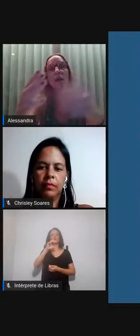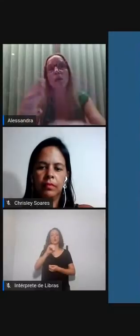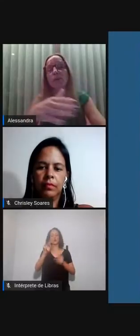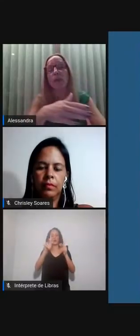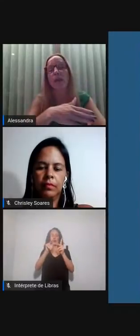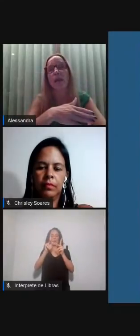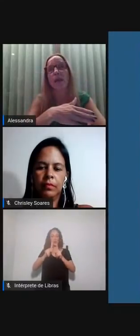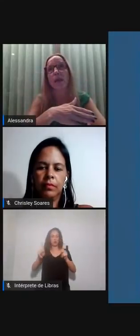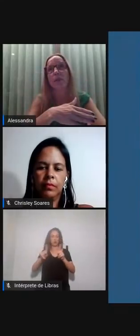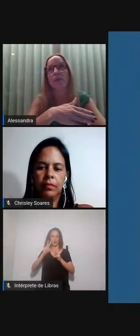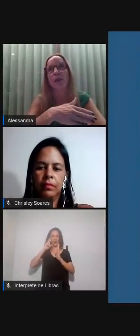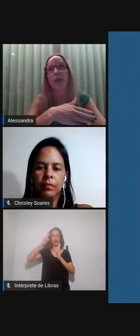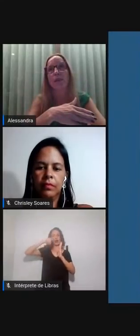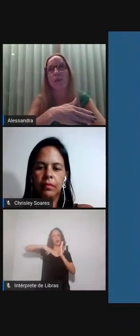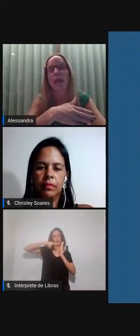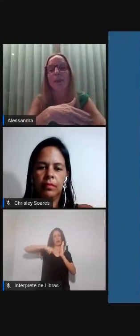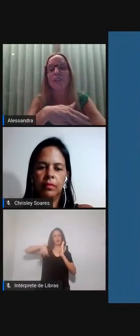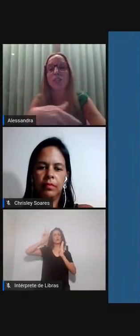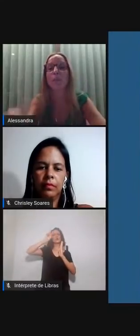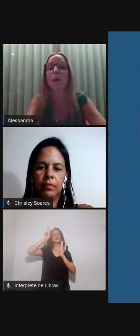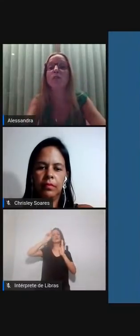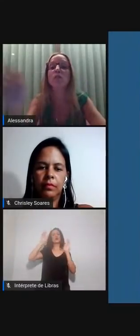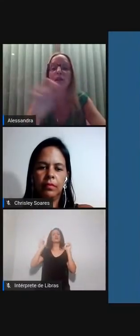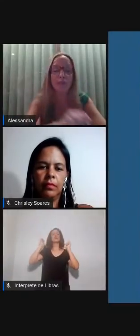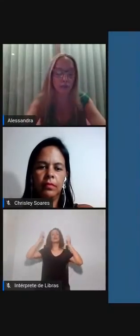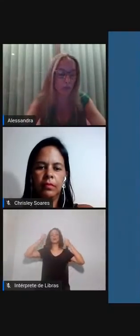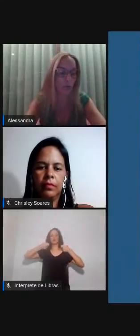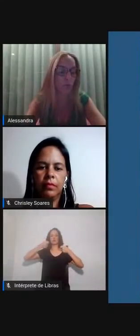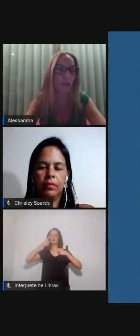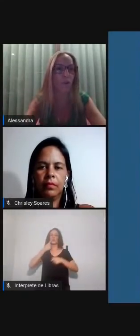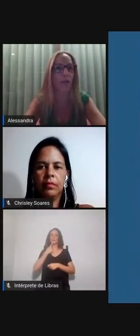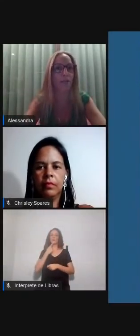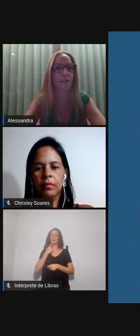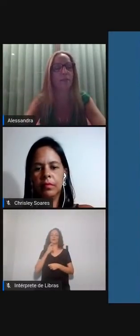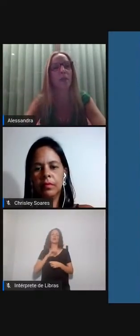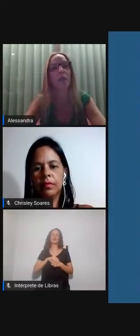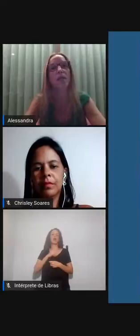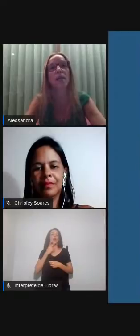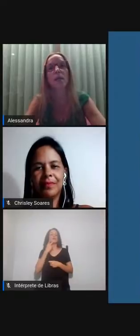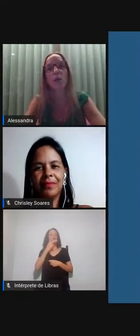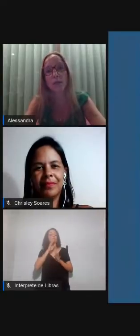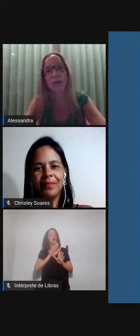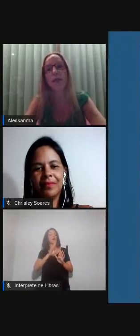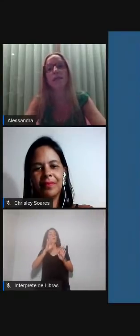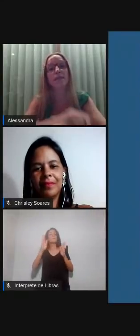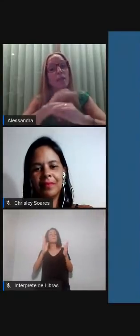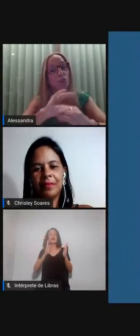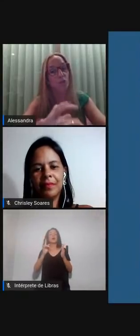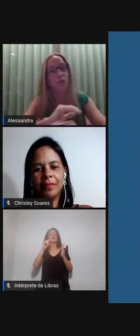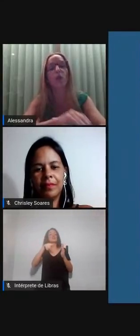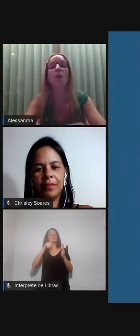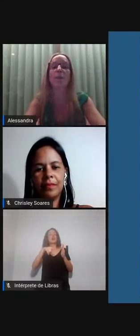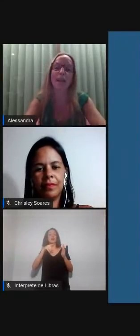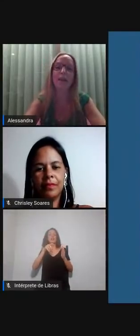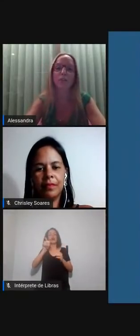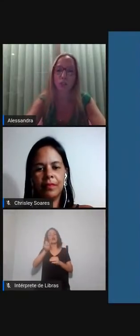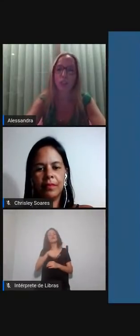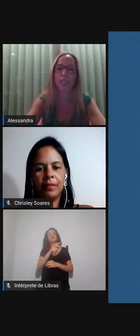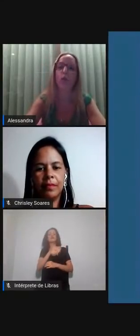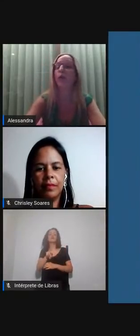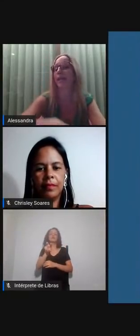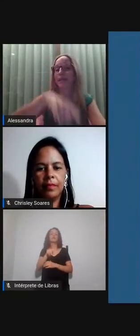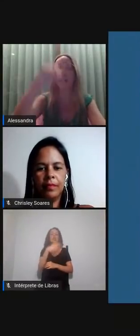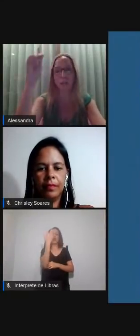falou: Ah, então, foi a parte que a Chapeuzinho estava entrando na floresta. E aí, quando a criança identifica uma